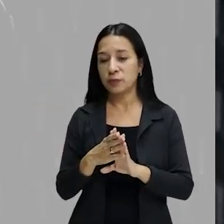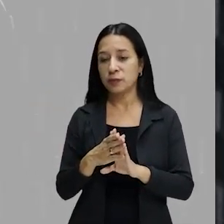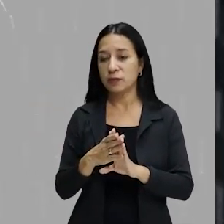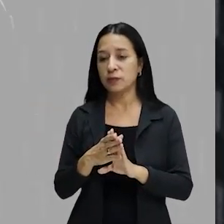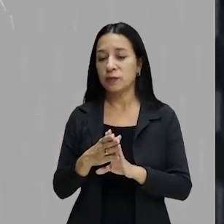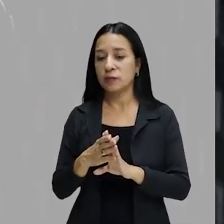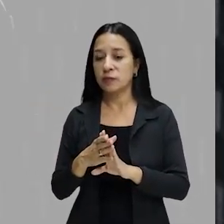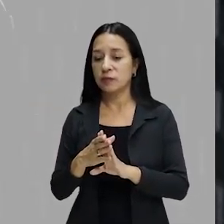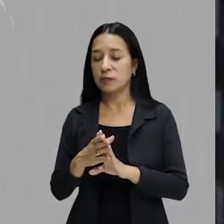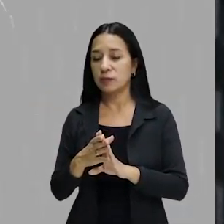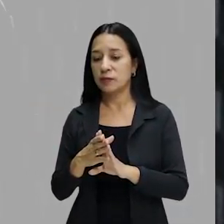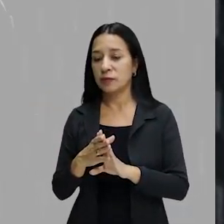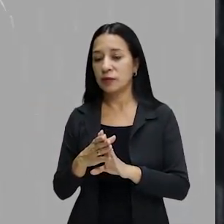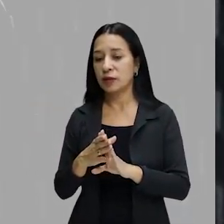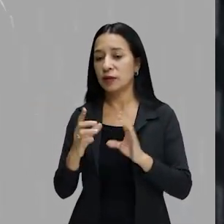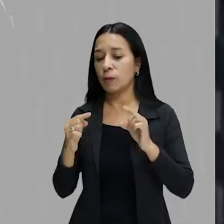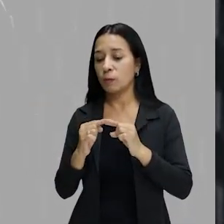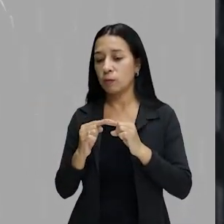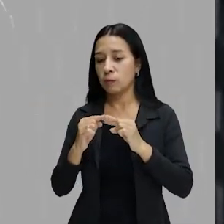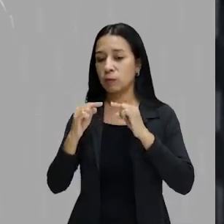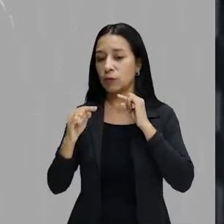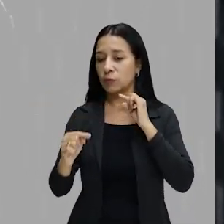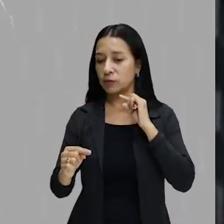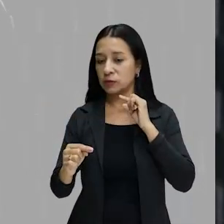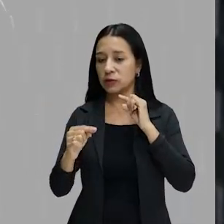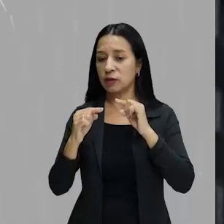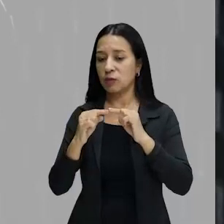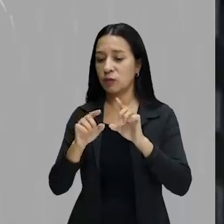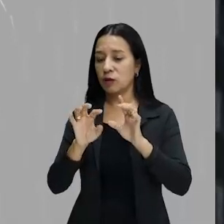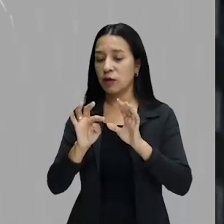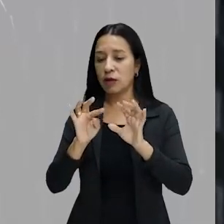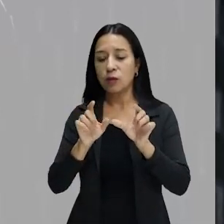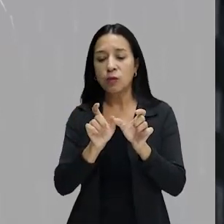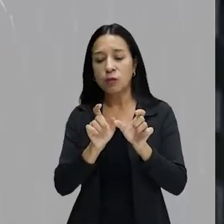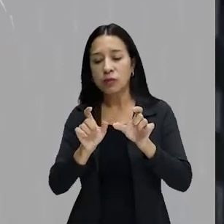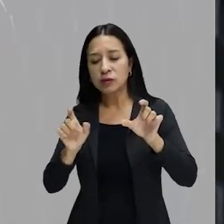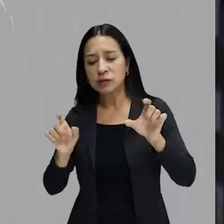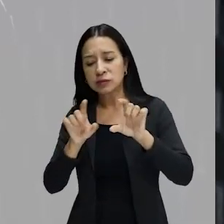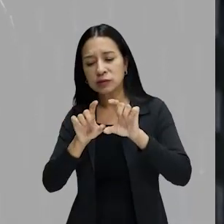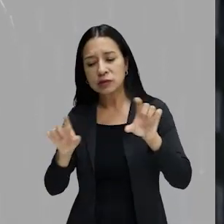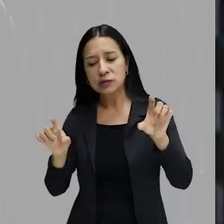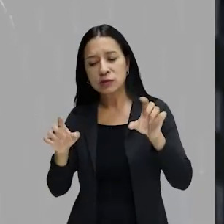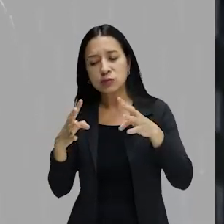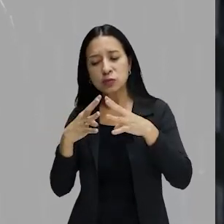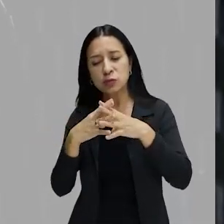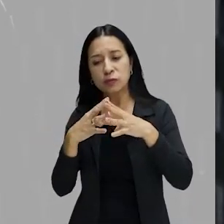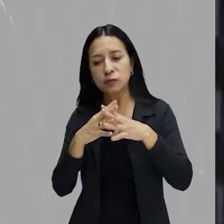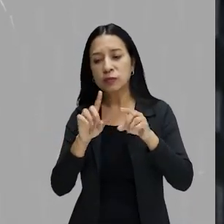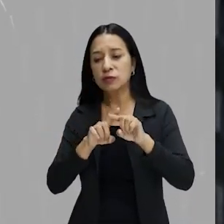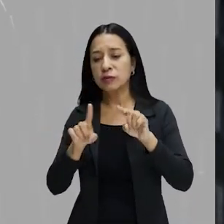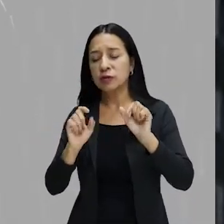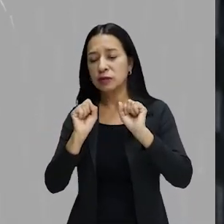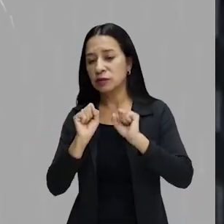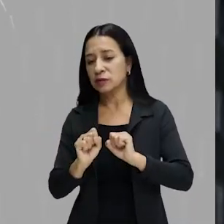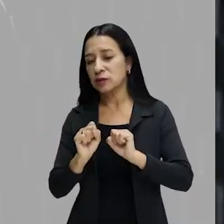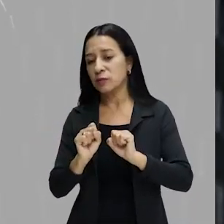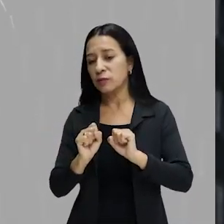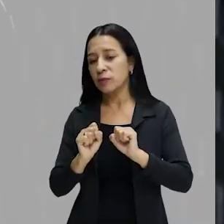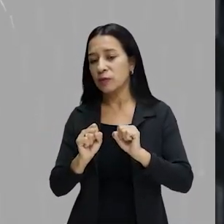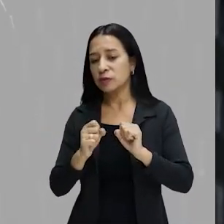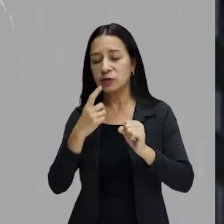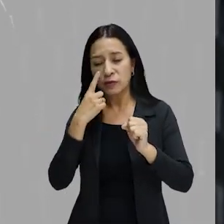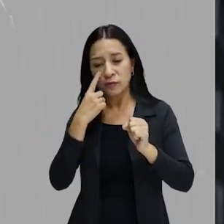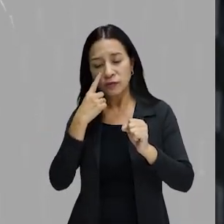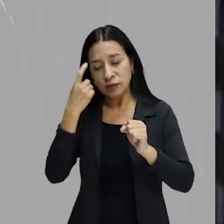se acentuavam a diferença entre nós. É um trechinho meio confuso, mas que dá para a gente identificar aí